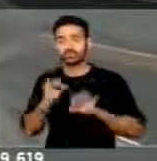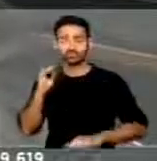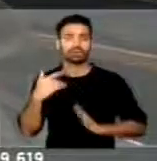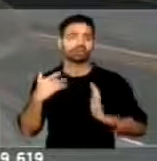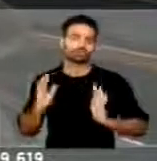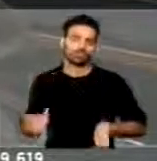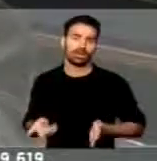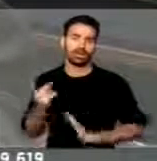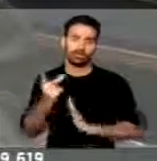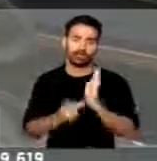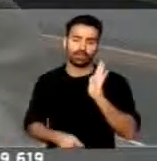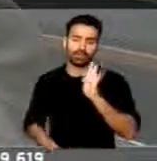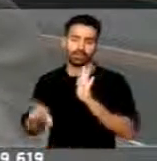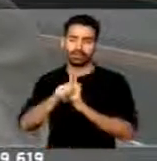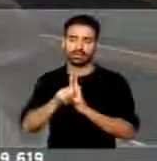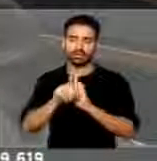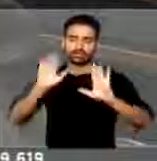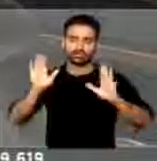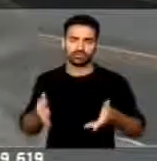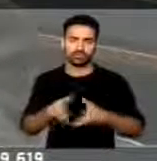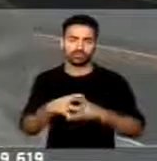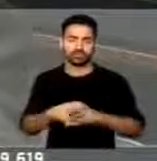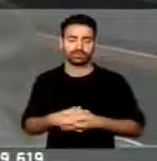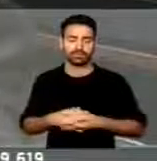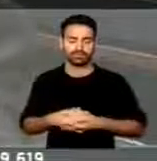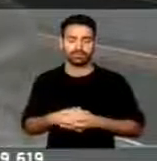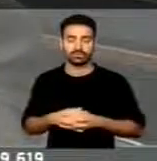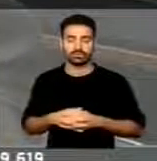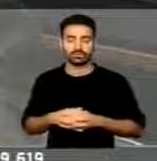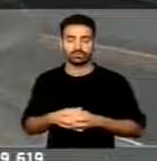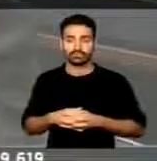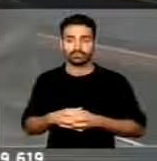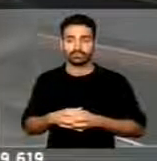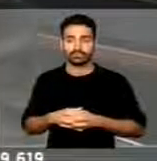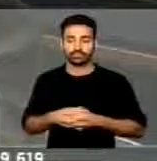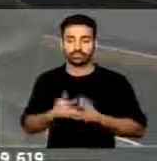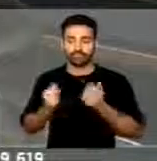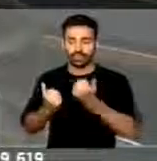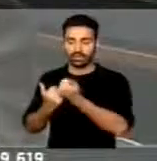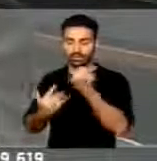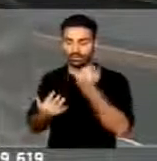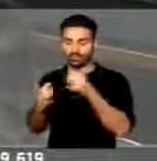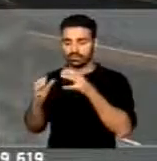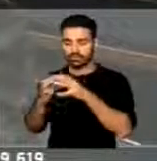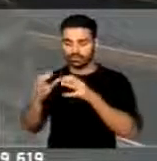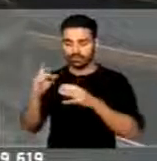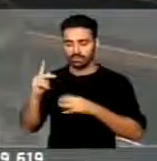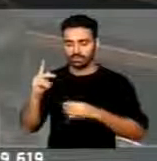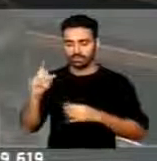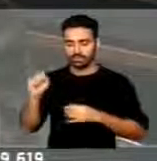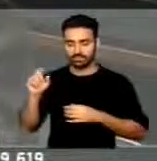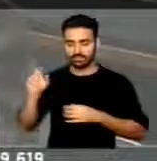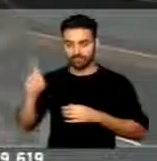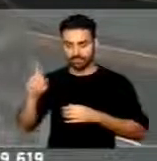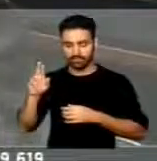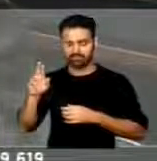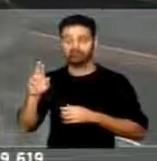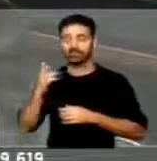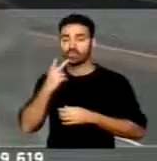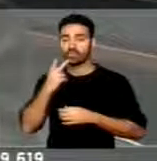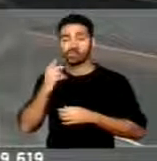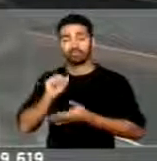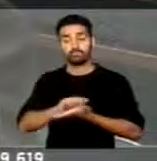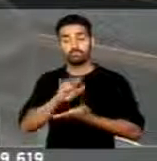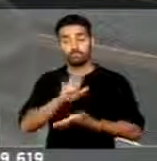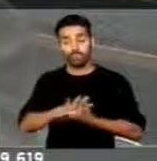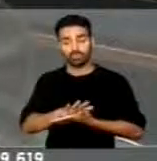um projeto de lei aqui, orientado por uma assessora do nosso partido, o PSB, que as multas deviam